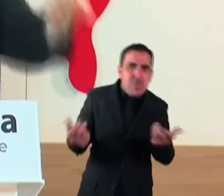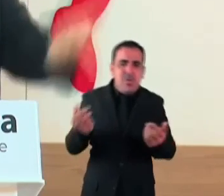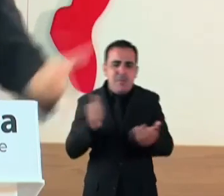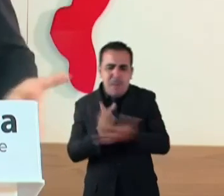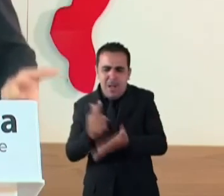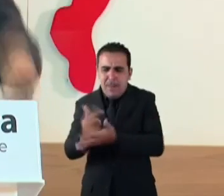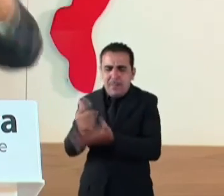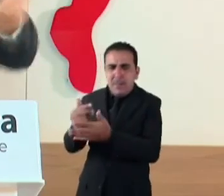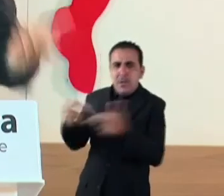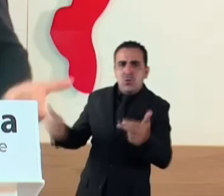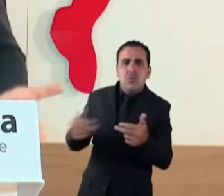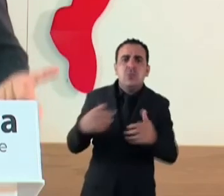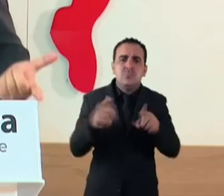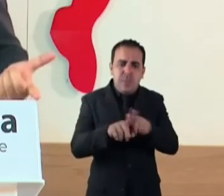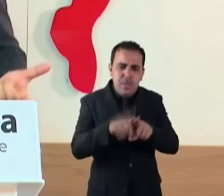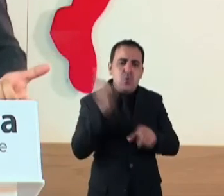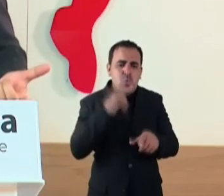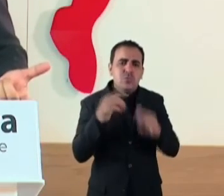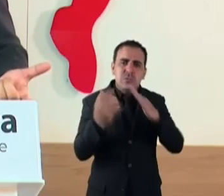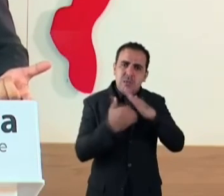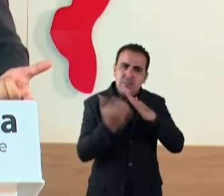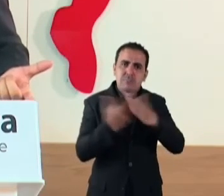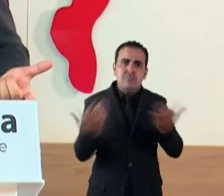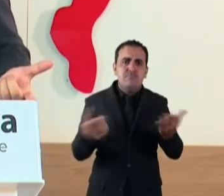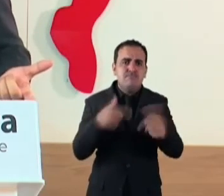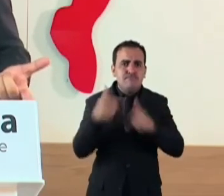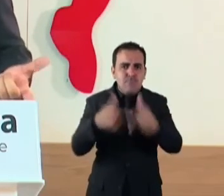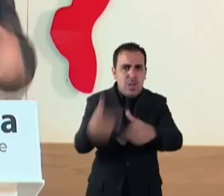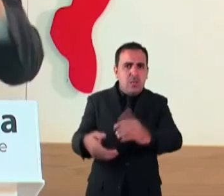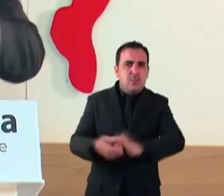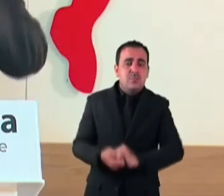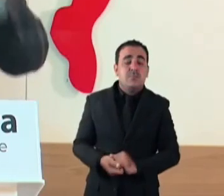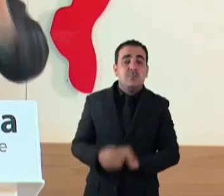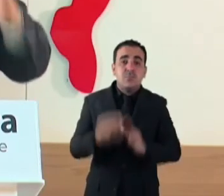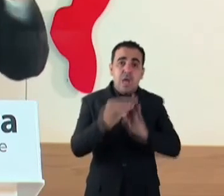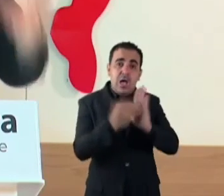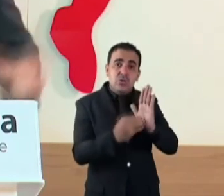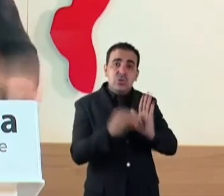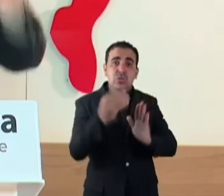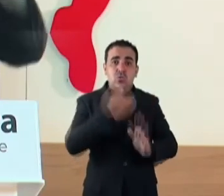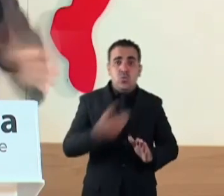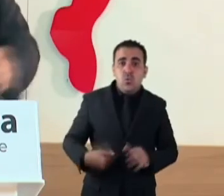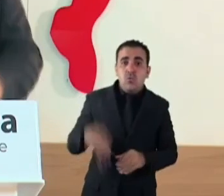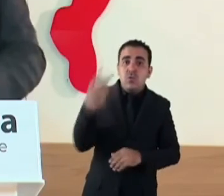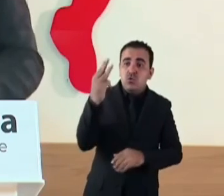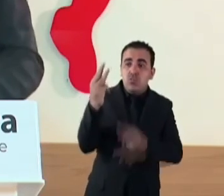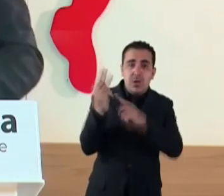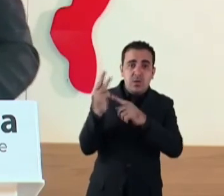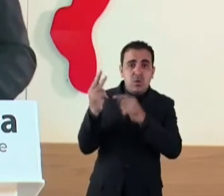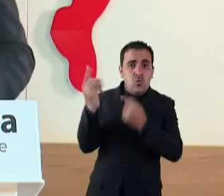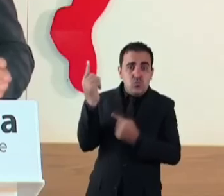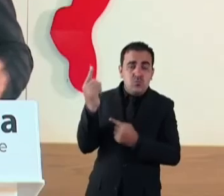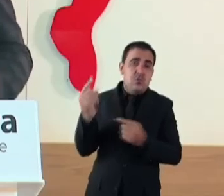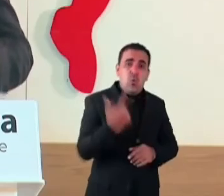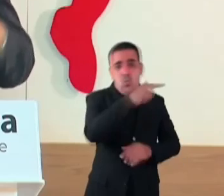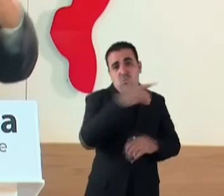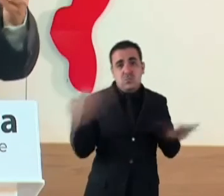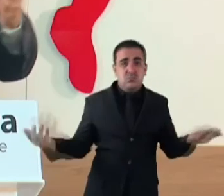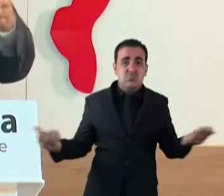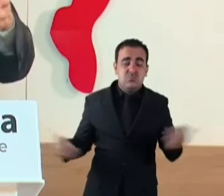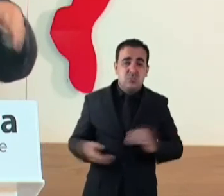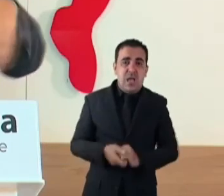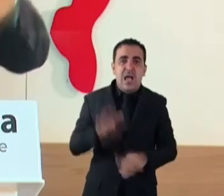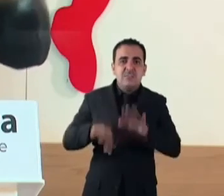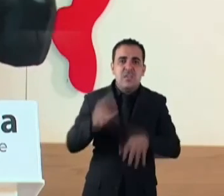poder consumir e gerar emprego. Na verdade, a agenda do governo do Maranhão é uma, a agenda do governo federal é outra. Às